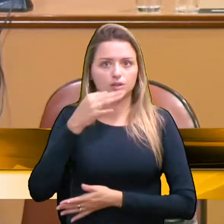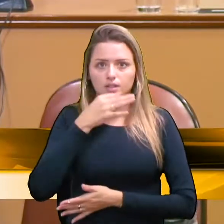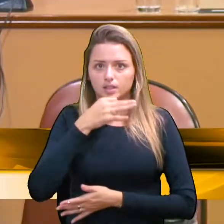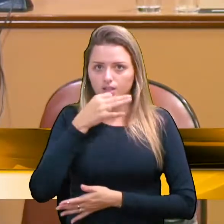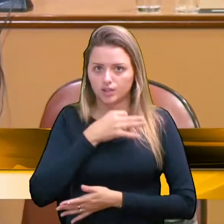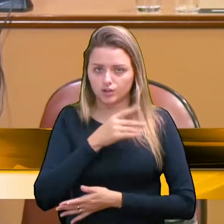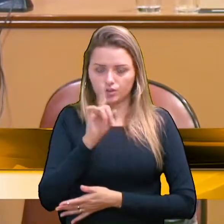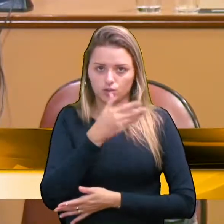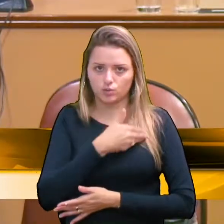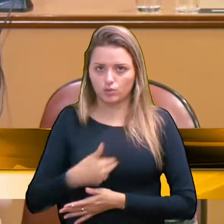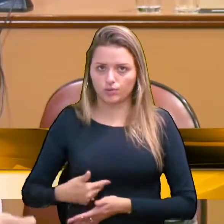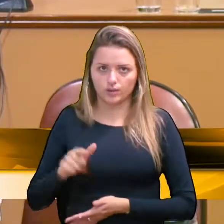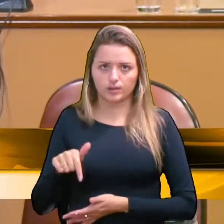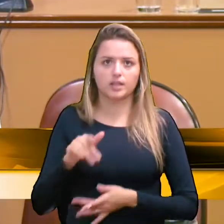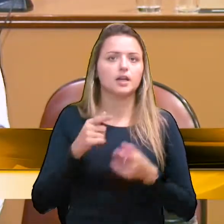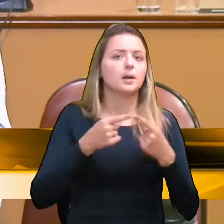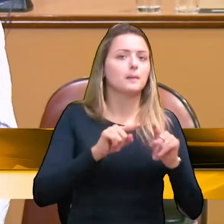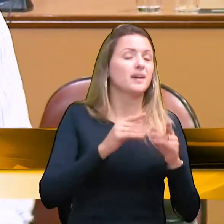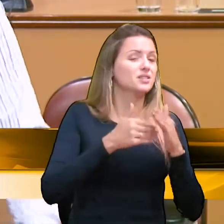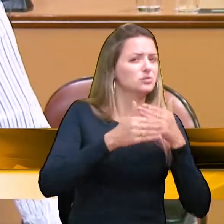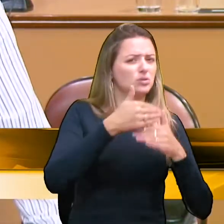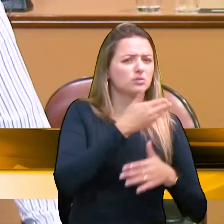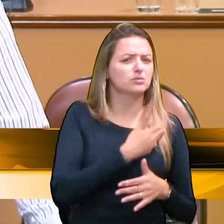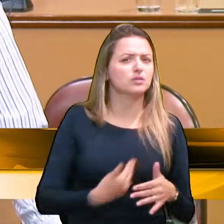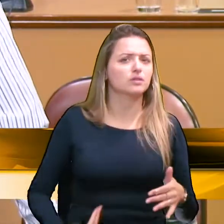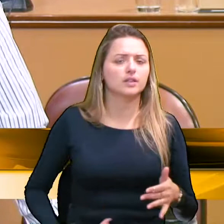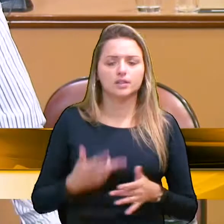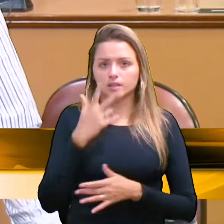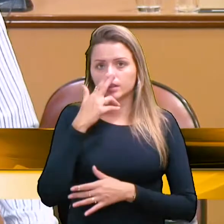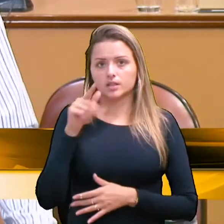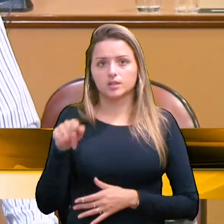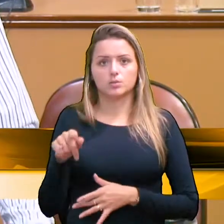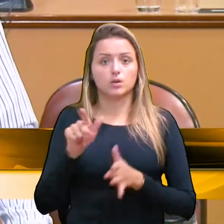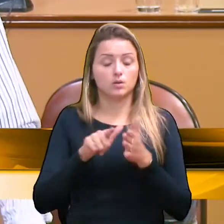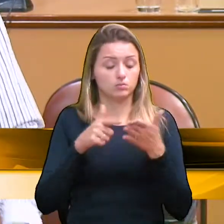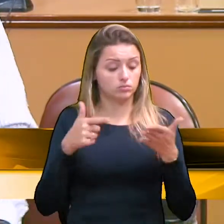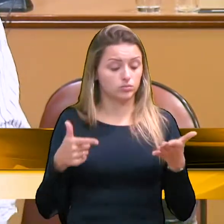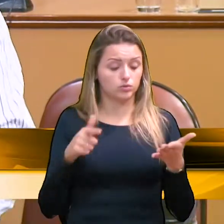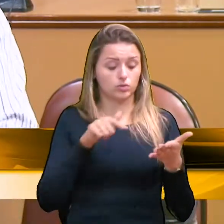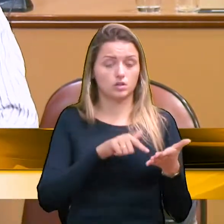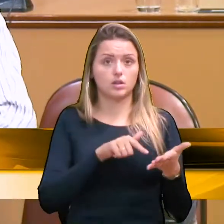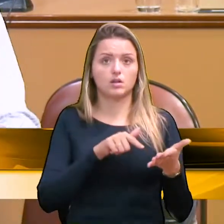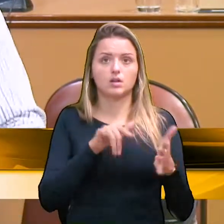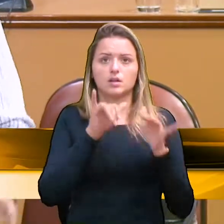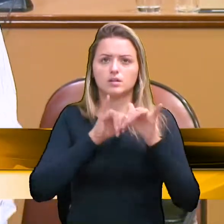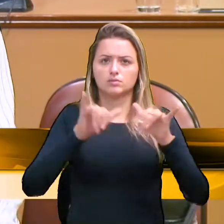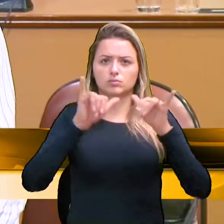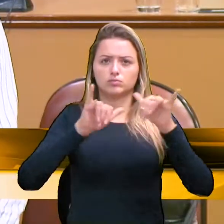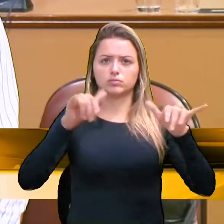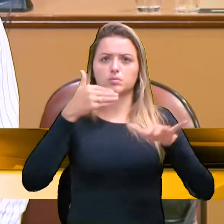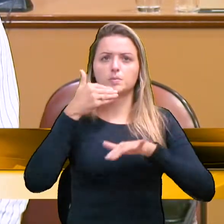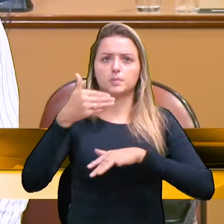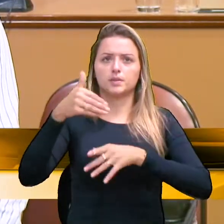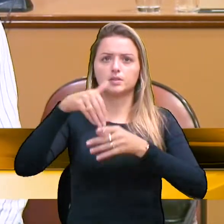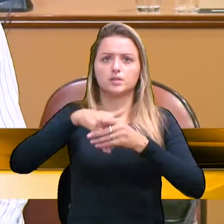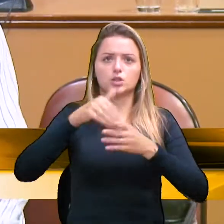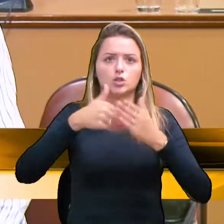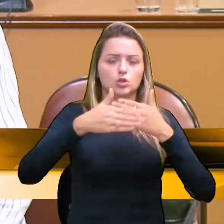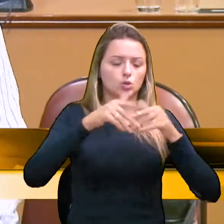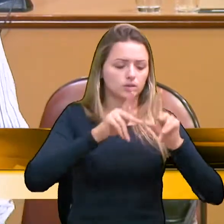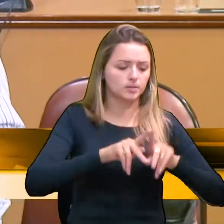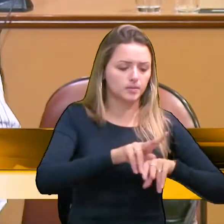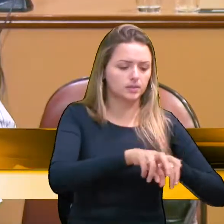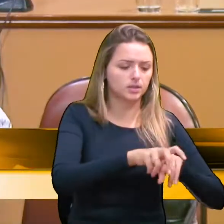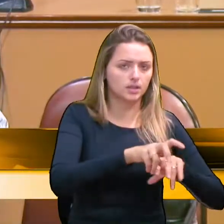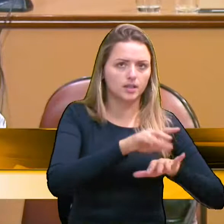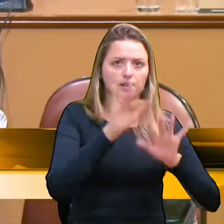é muitos governos. Aquilo que muito bem estava aqui, colocando primeiro no jornal, na época da campanha, todo mundo é colono. Passou